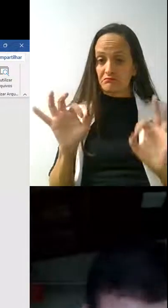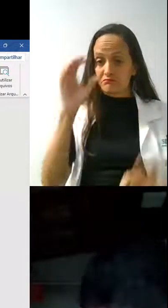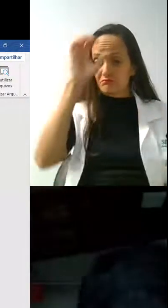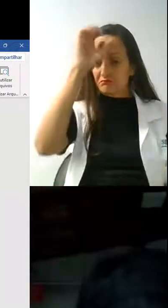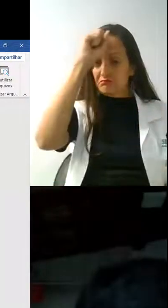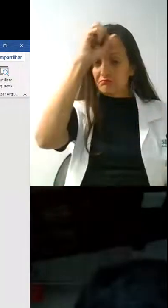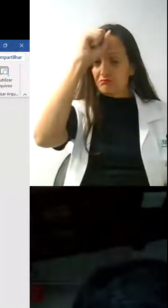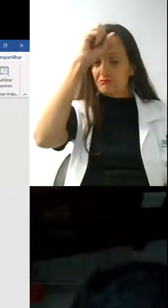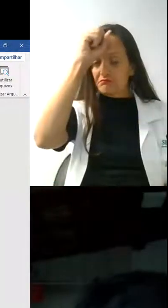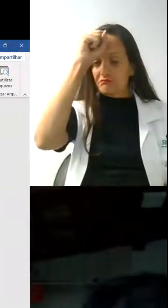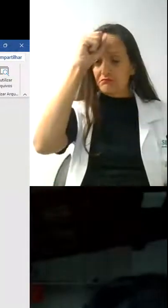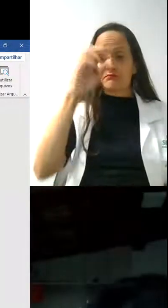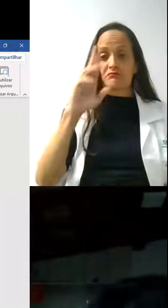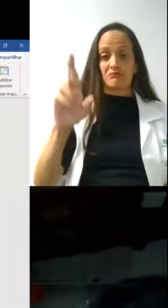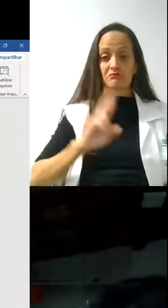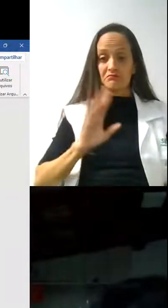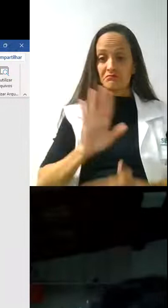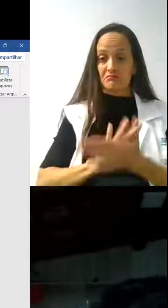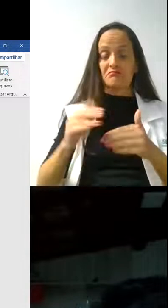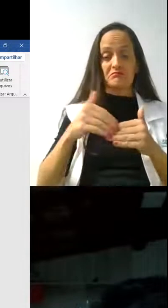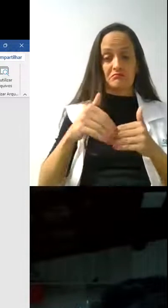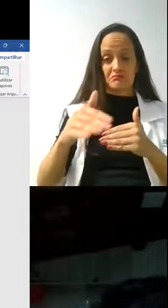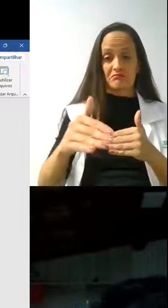Se ninguém falar nada, eu vou continuar aqui.